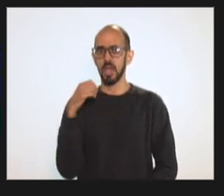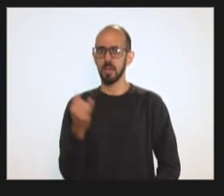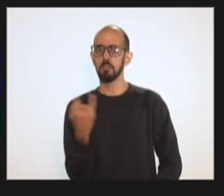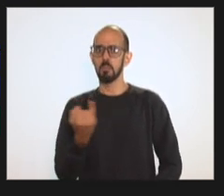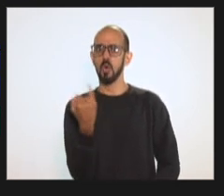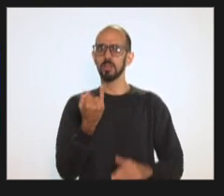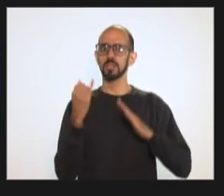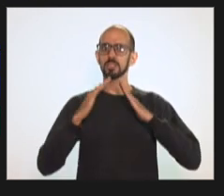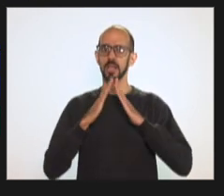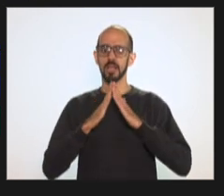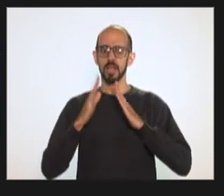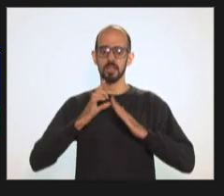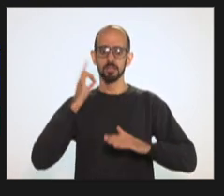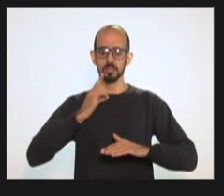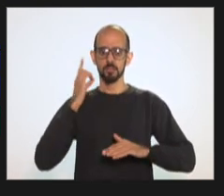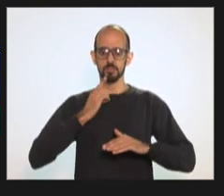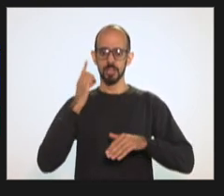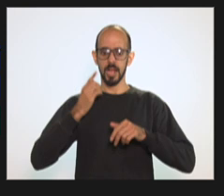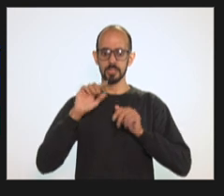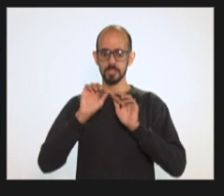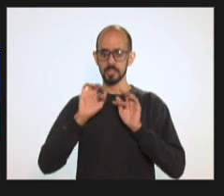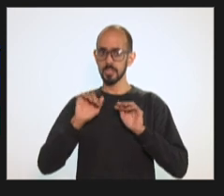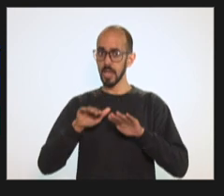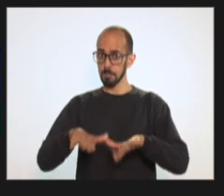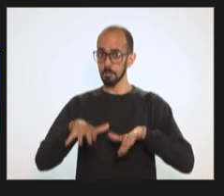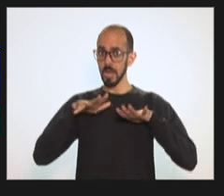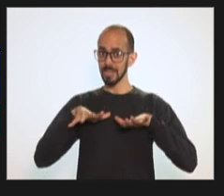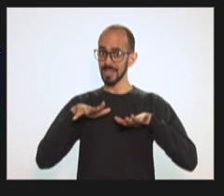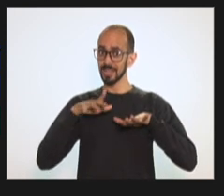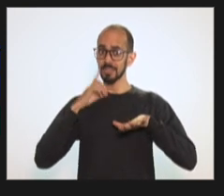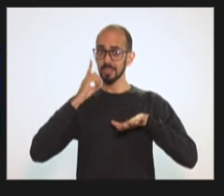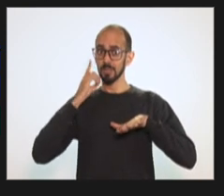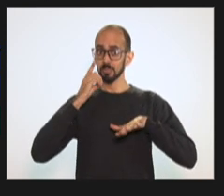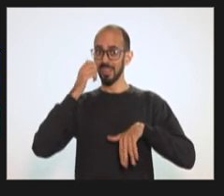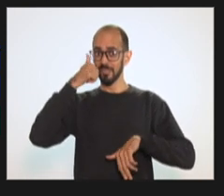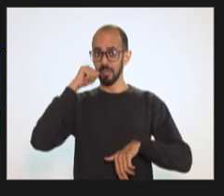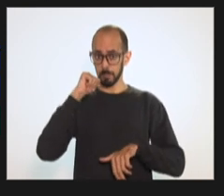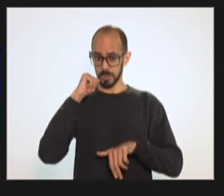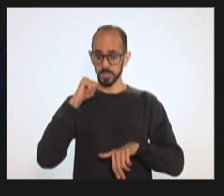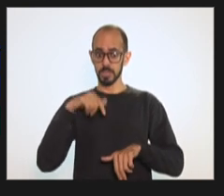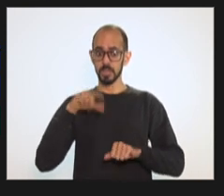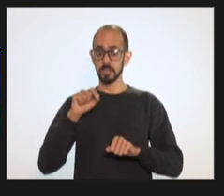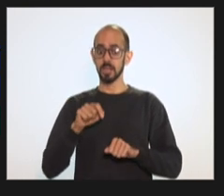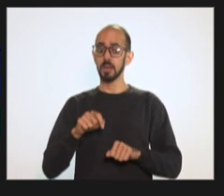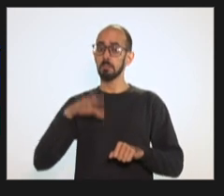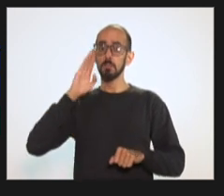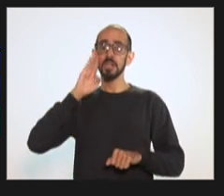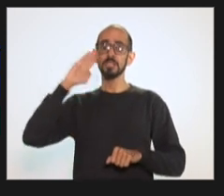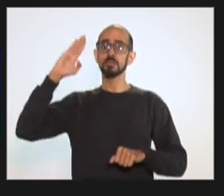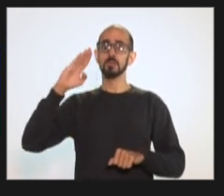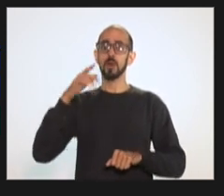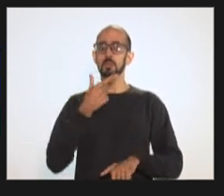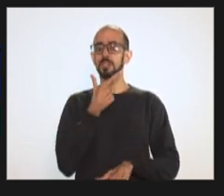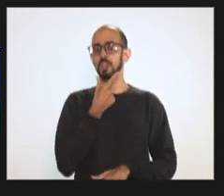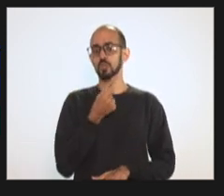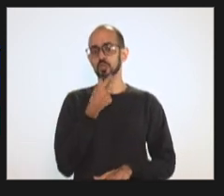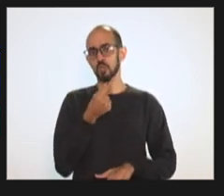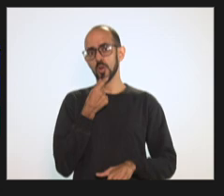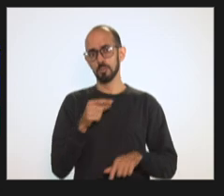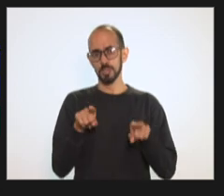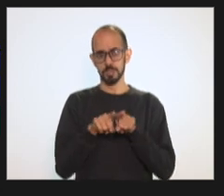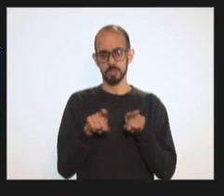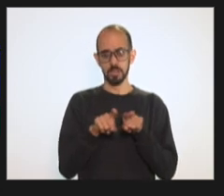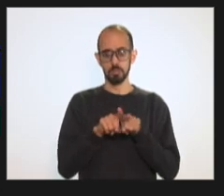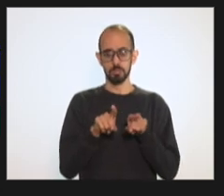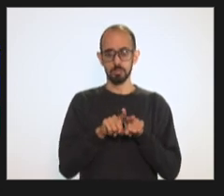casa toda a bancada feminina e principalmente mais uma vez aqui eu faço apelo aos homens dessa casa que